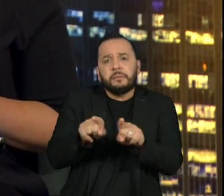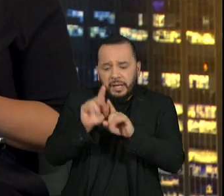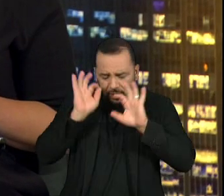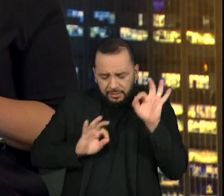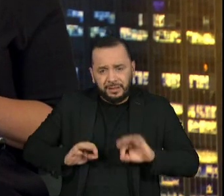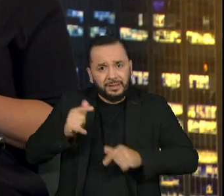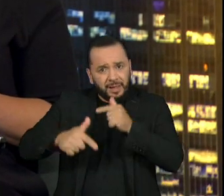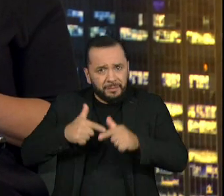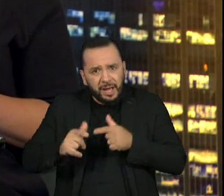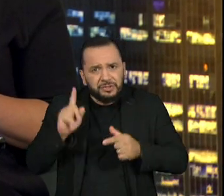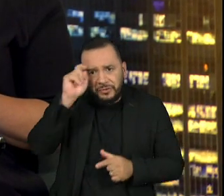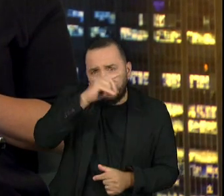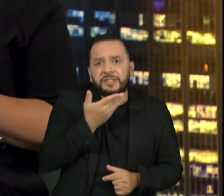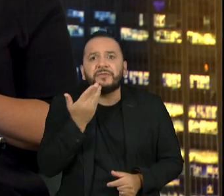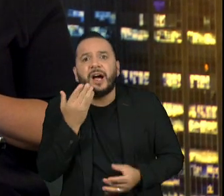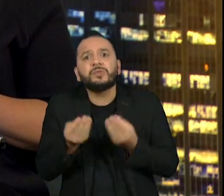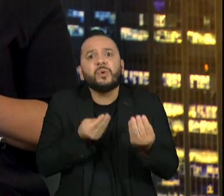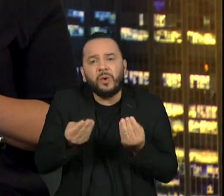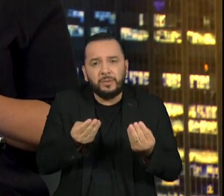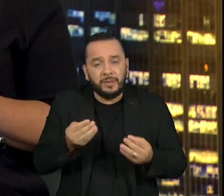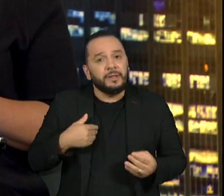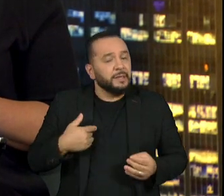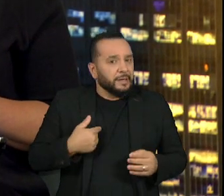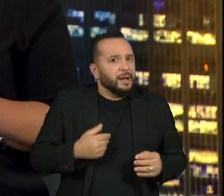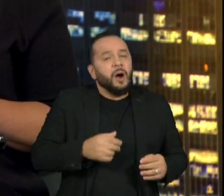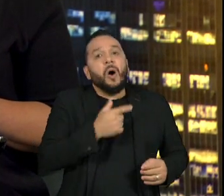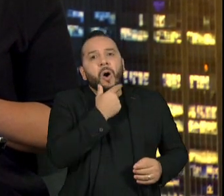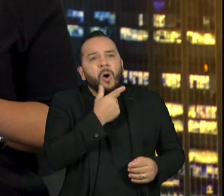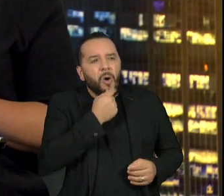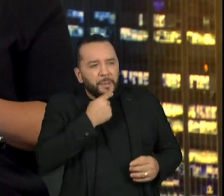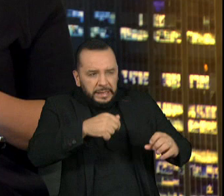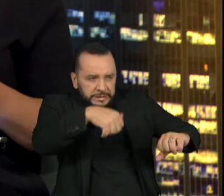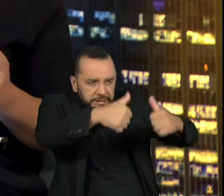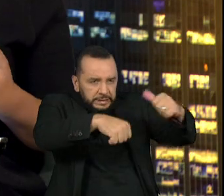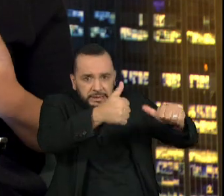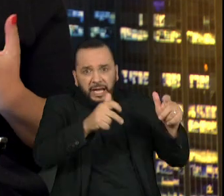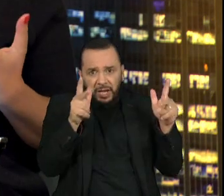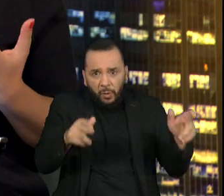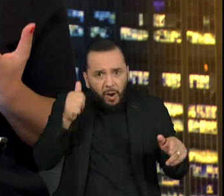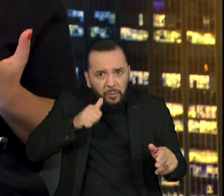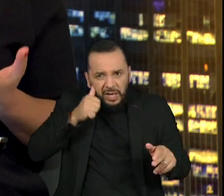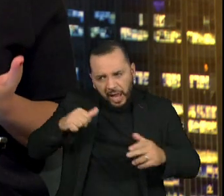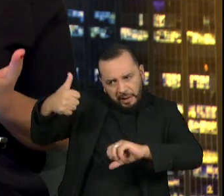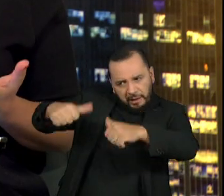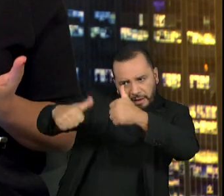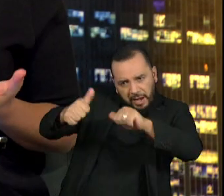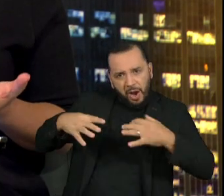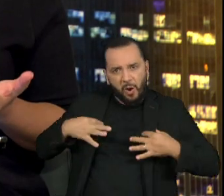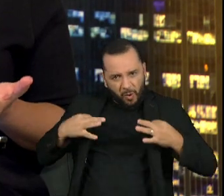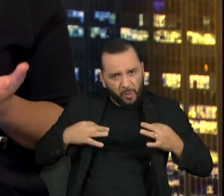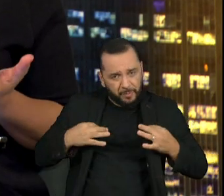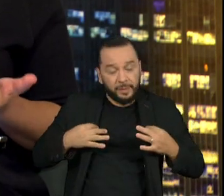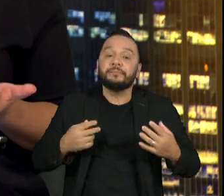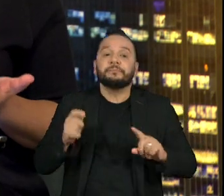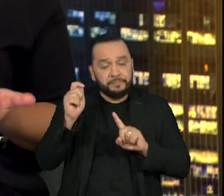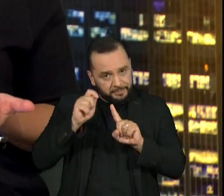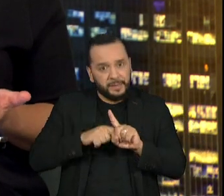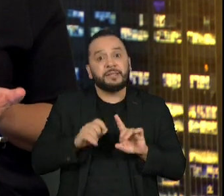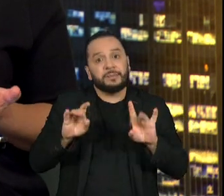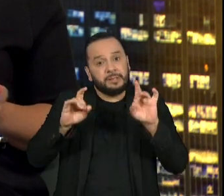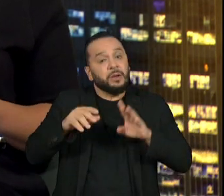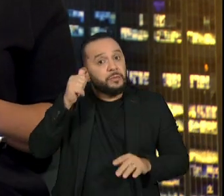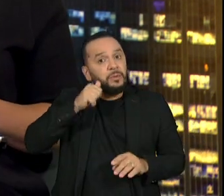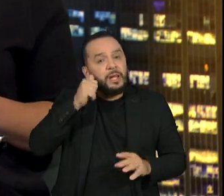mais difícil? Será que os homens são julgados tanto quanto as mulheres? Nesse mês da mulher, conversamos sobre desigualdade de gênero na